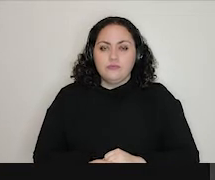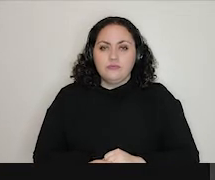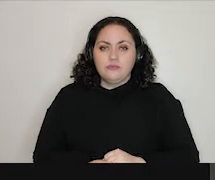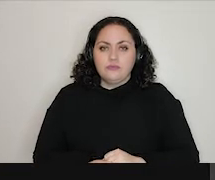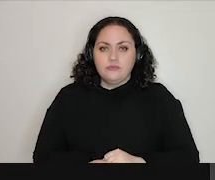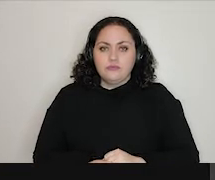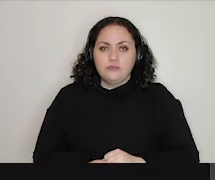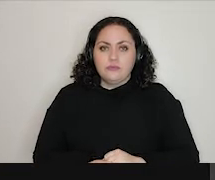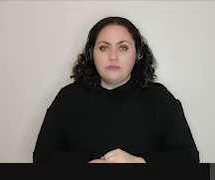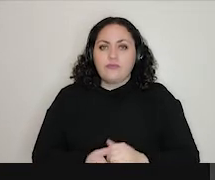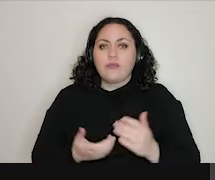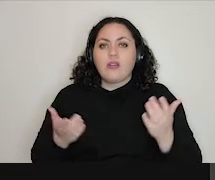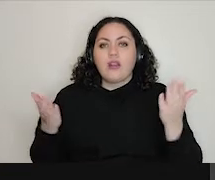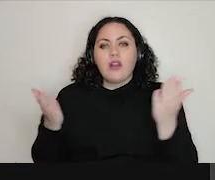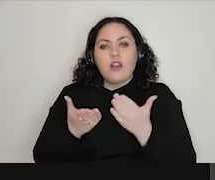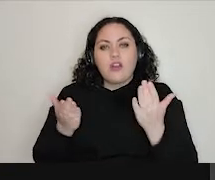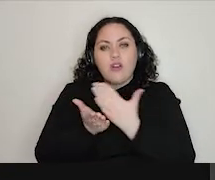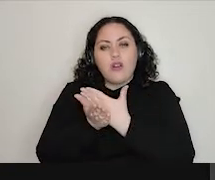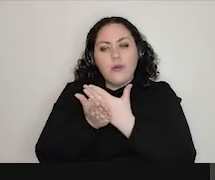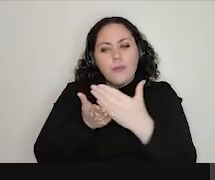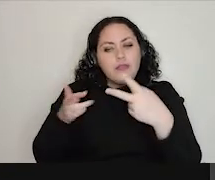gente pode